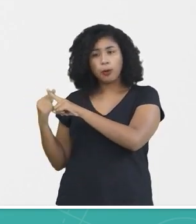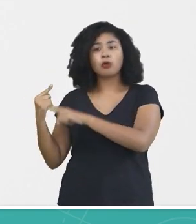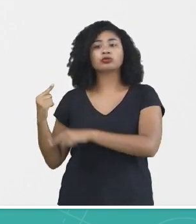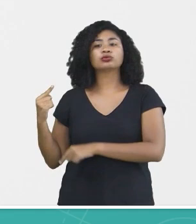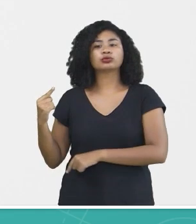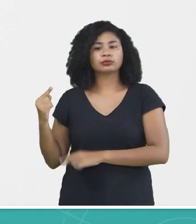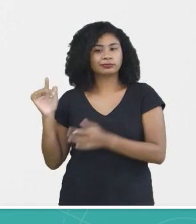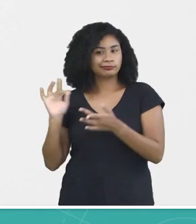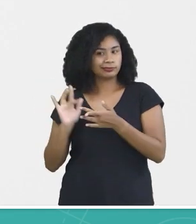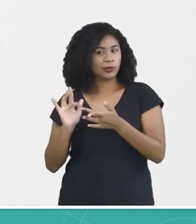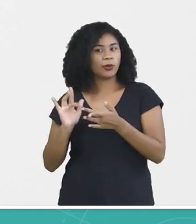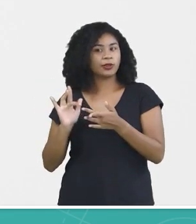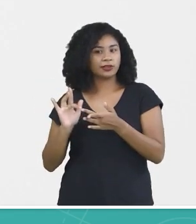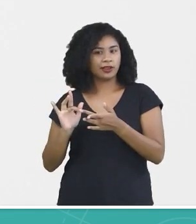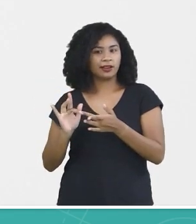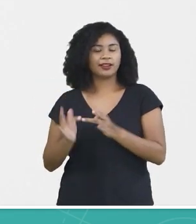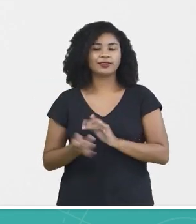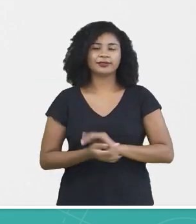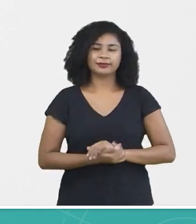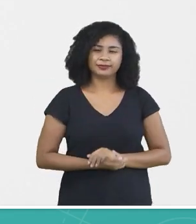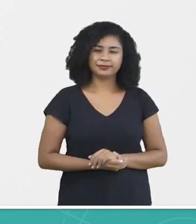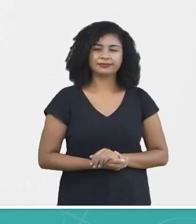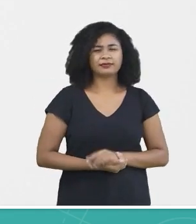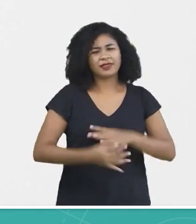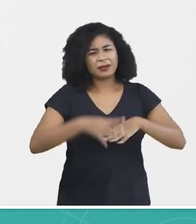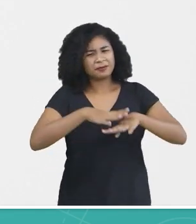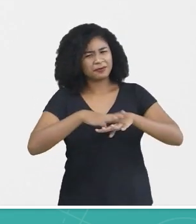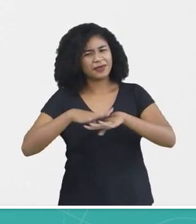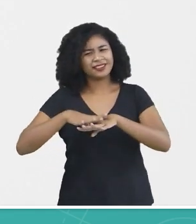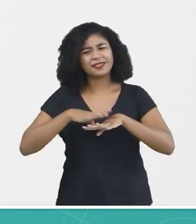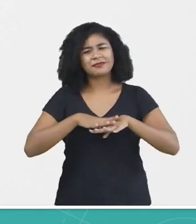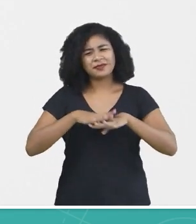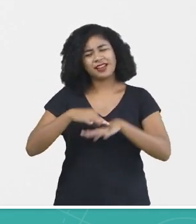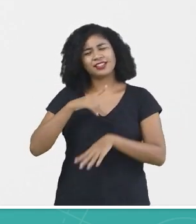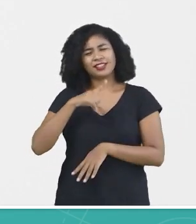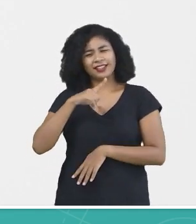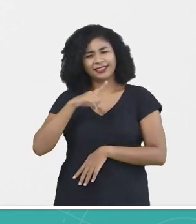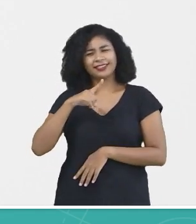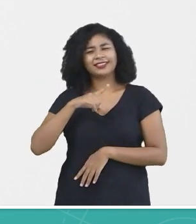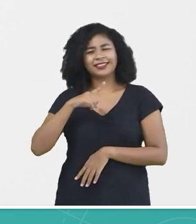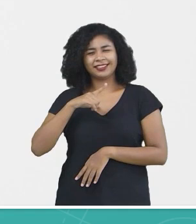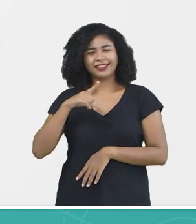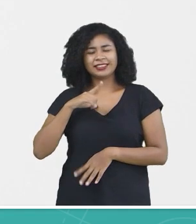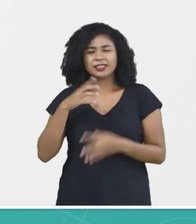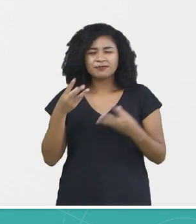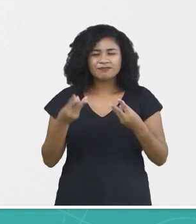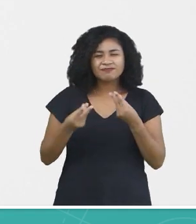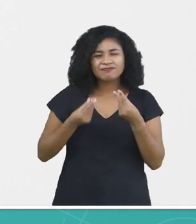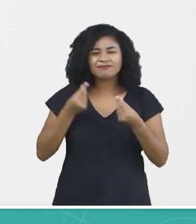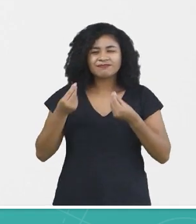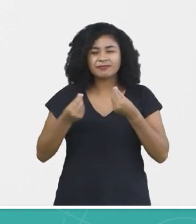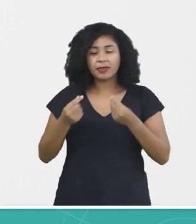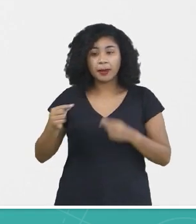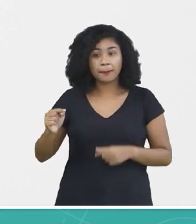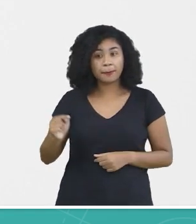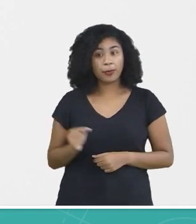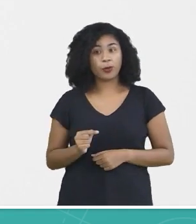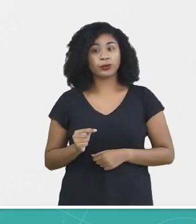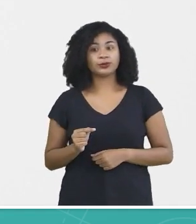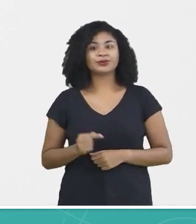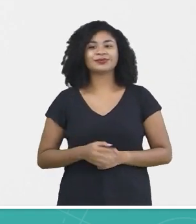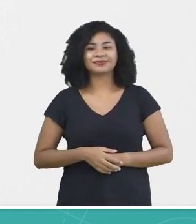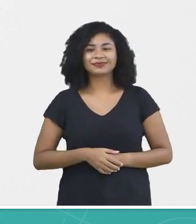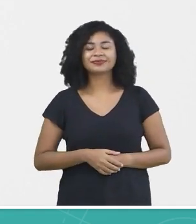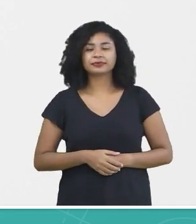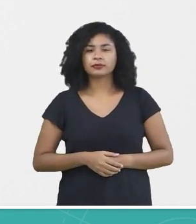ponto. Matemática tem essas sutilezas. Detalhe, ó, toda vez que você for nomear uma